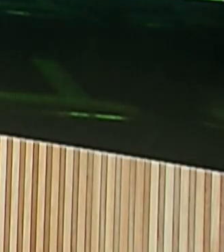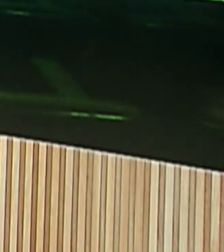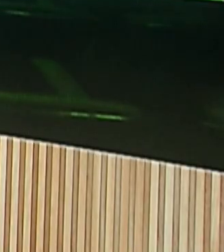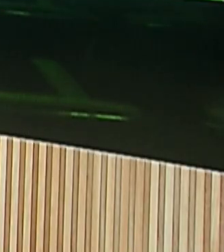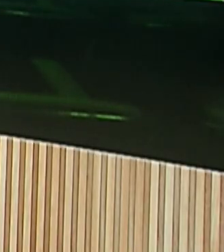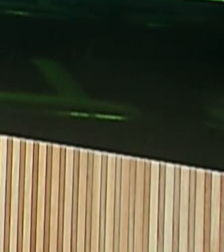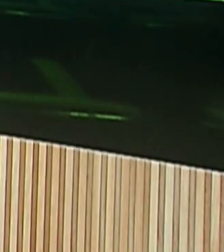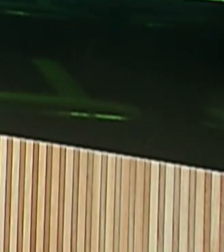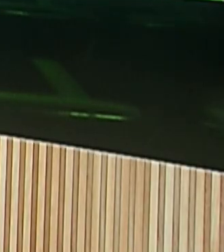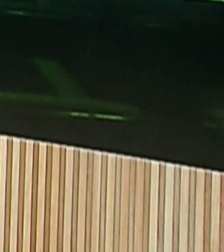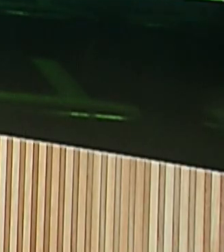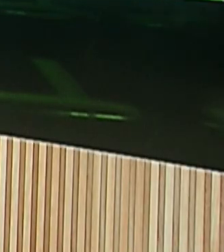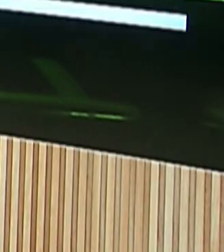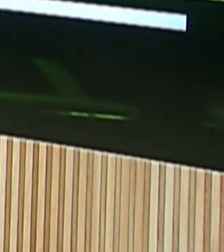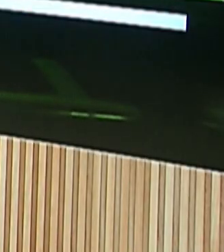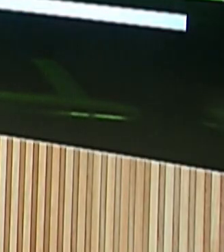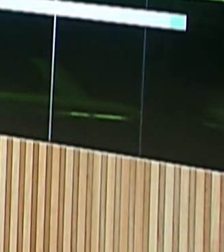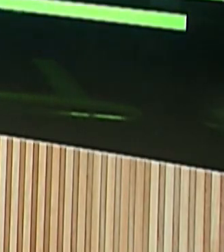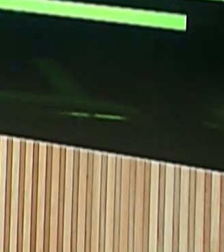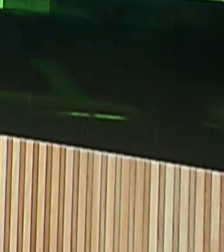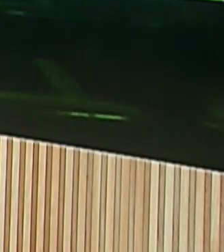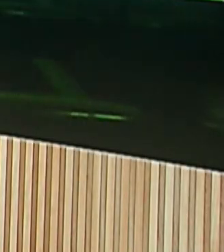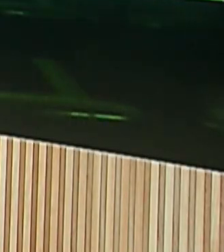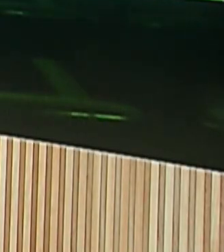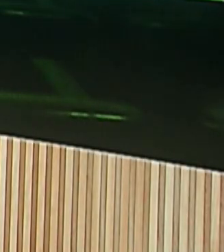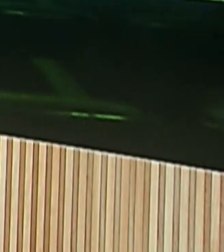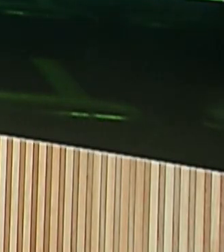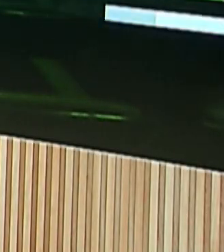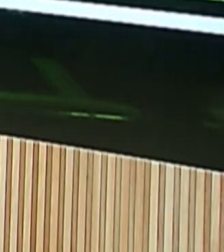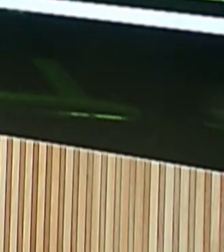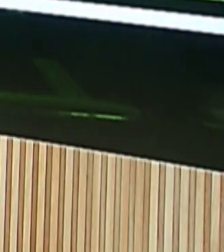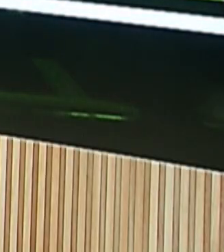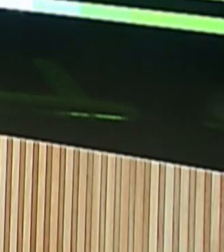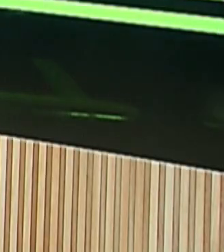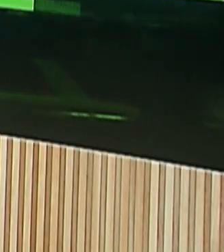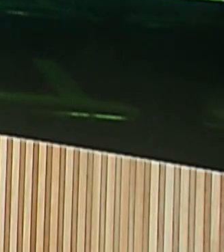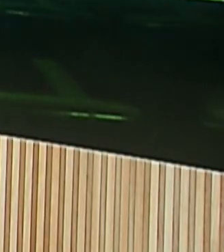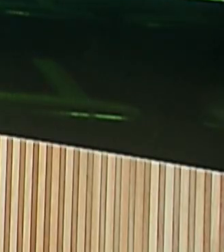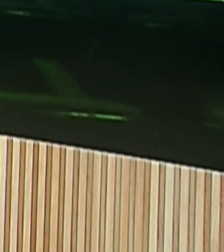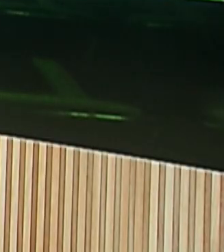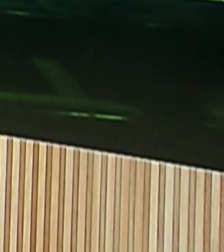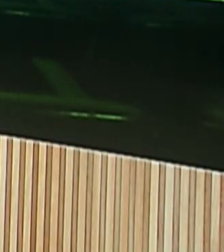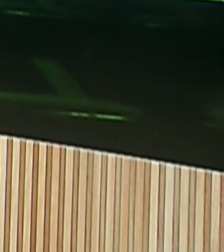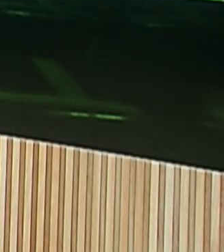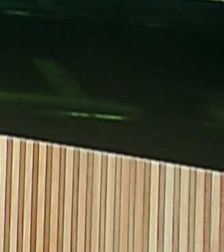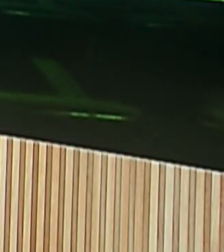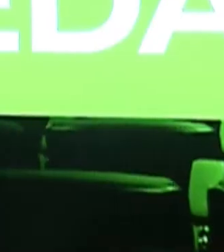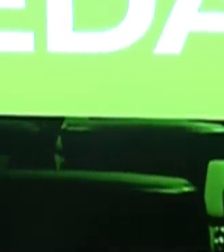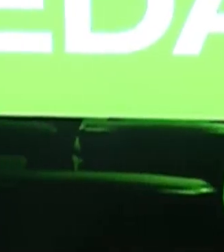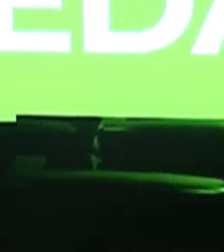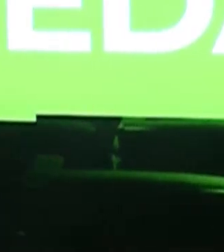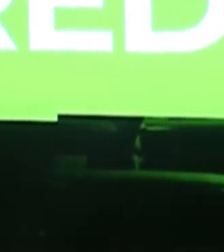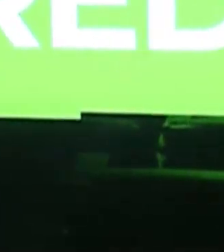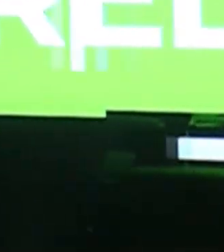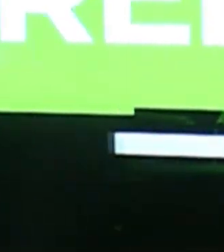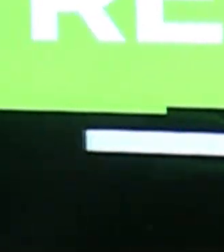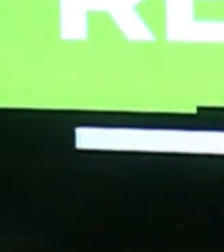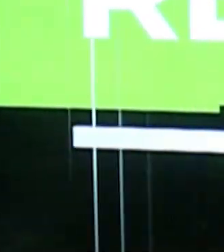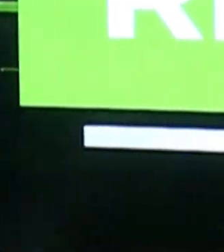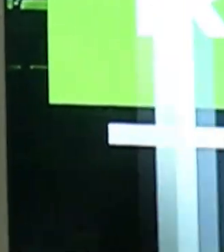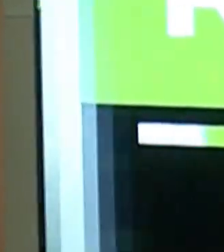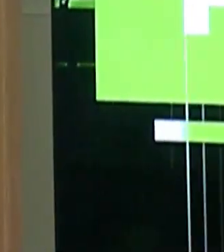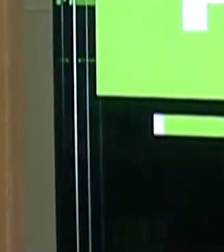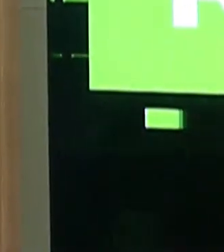Mais uma vez, bom dia para você que está acompanhando agora o Redação Final ao vivo aqui na TV Alemes. E a gente começa, como